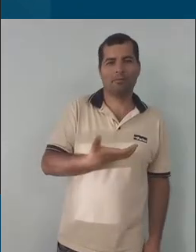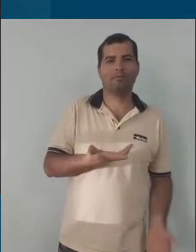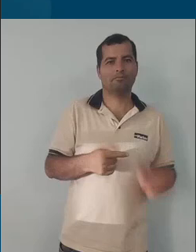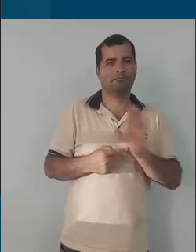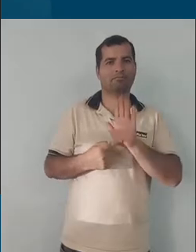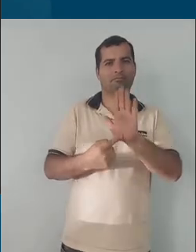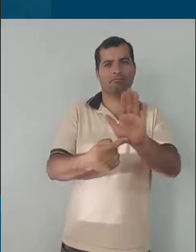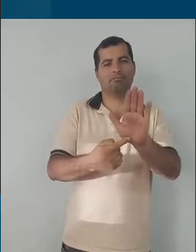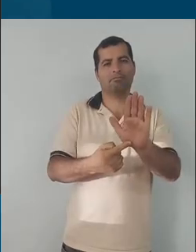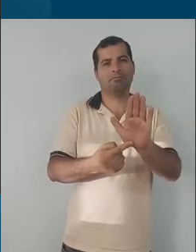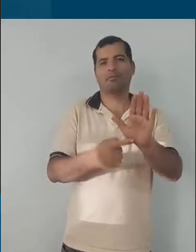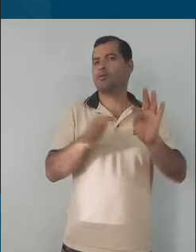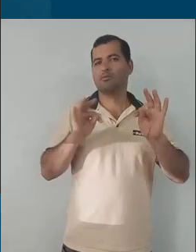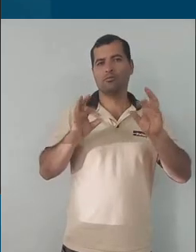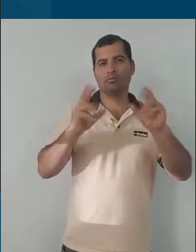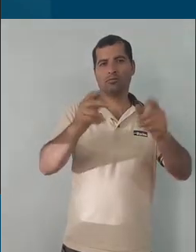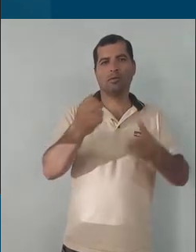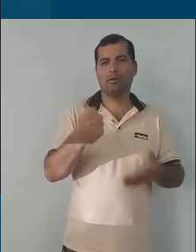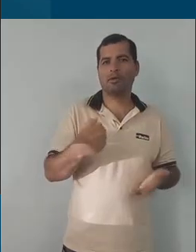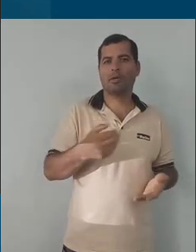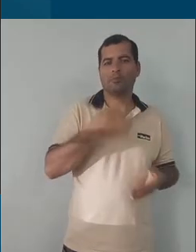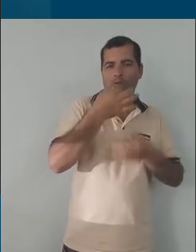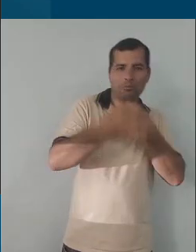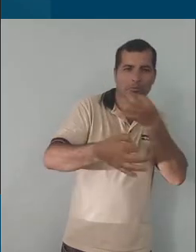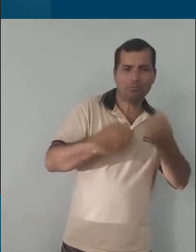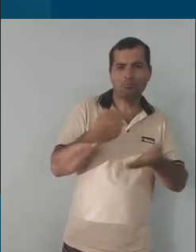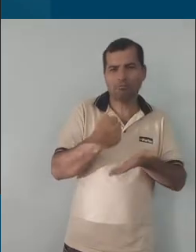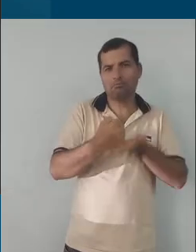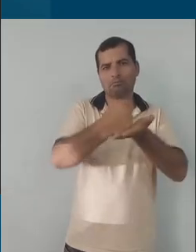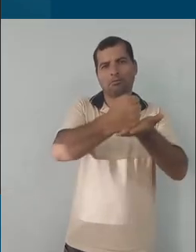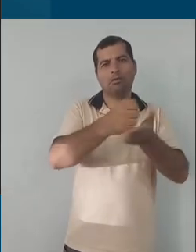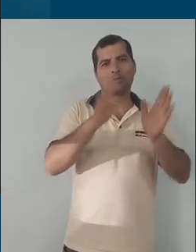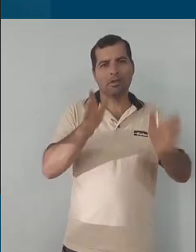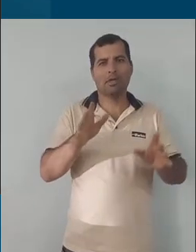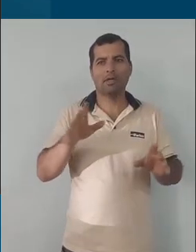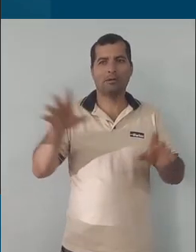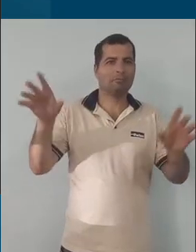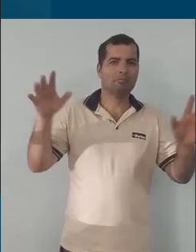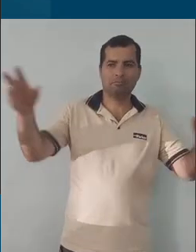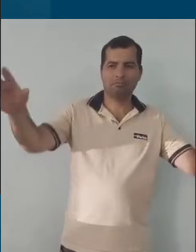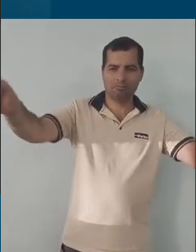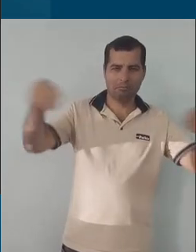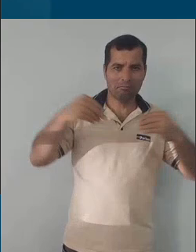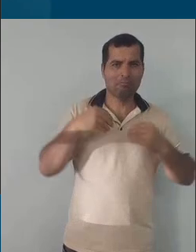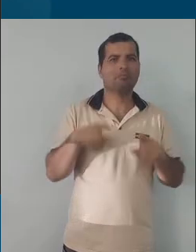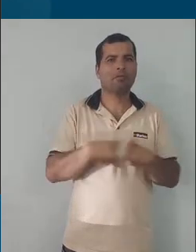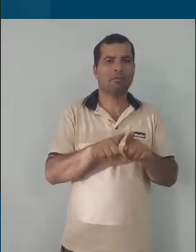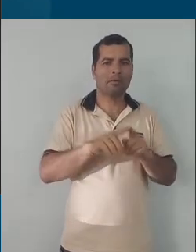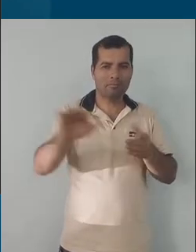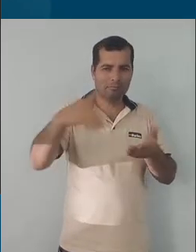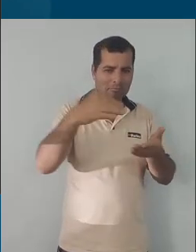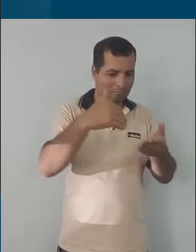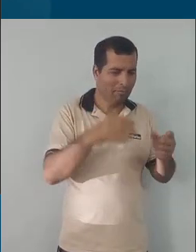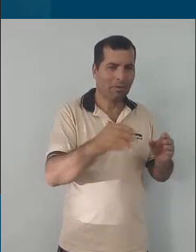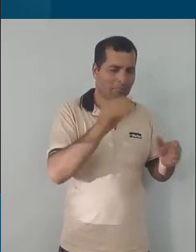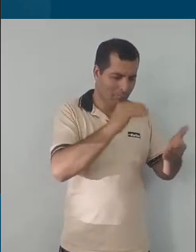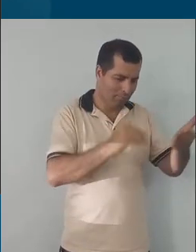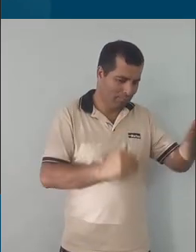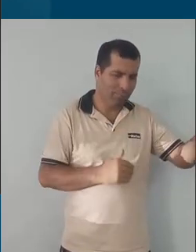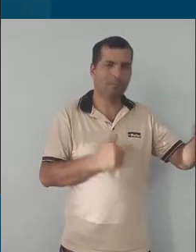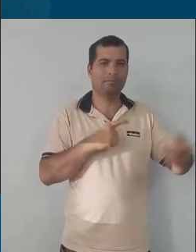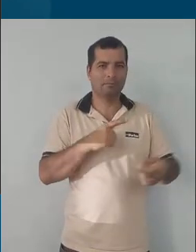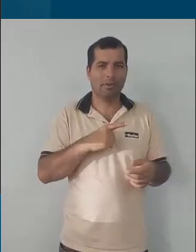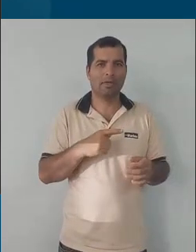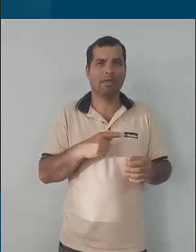todas as contribuições que emanaram da rede, têm emanado, inclusive essas que virão dessa sessão formativa,